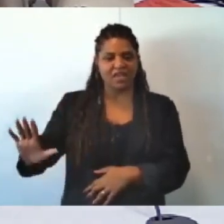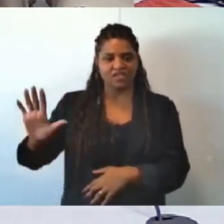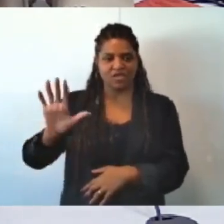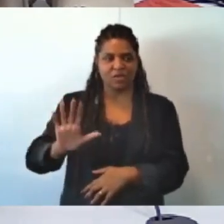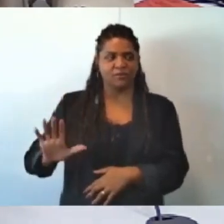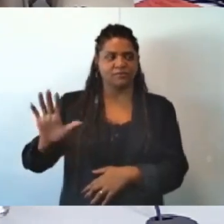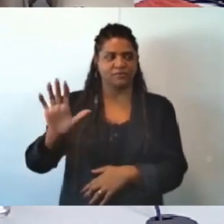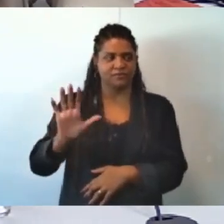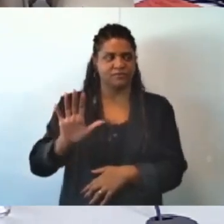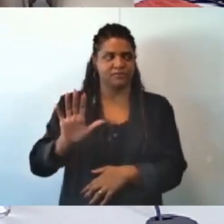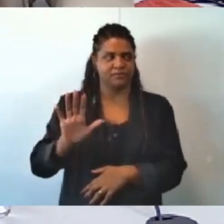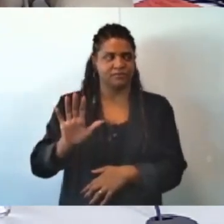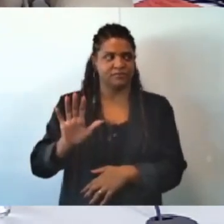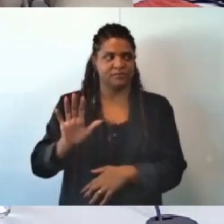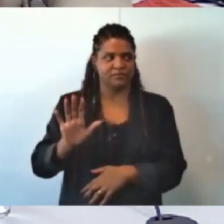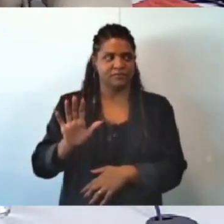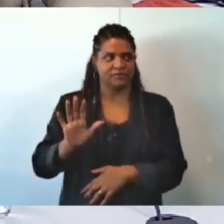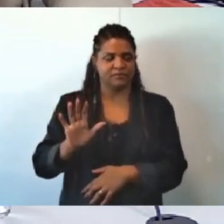ia